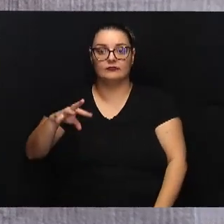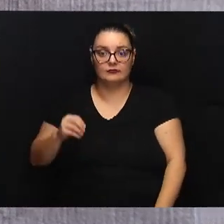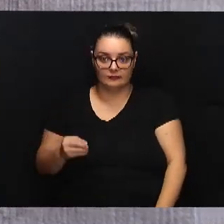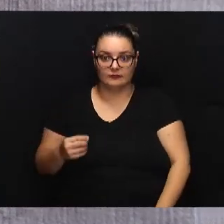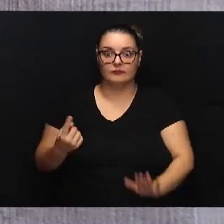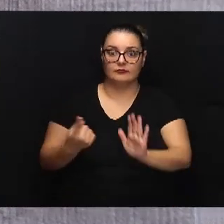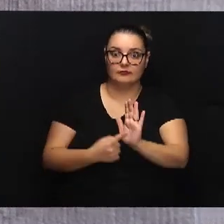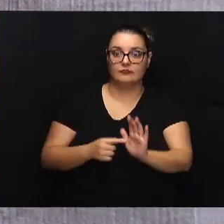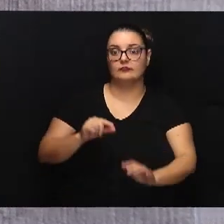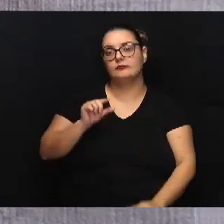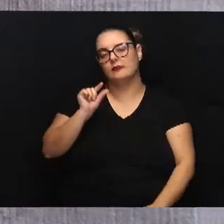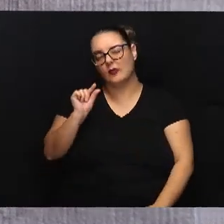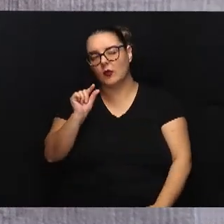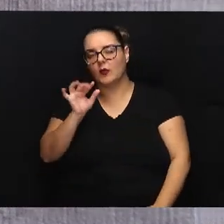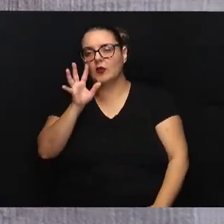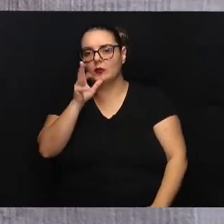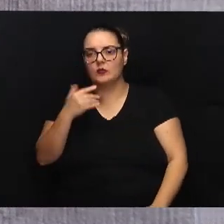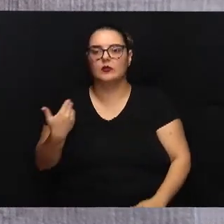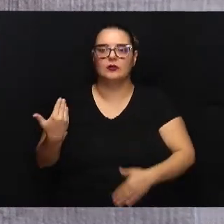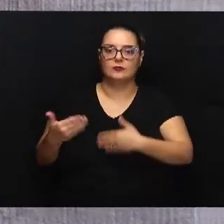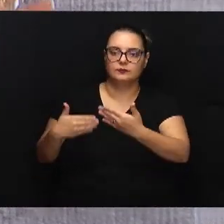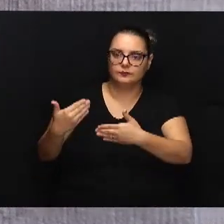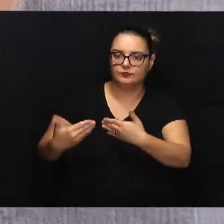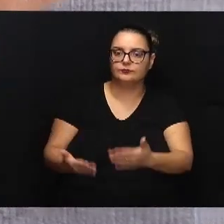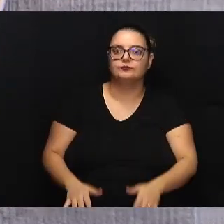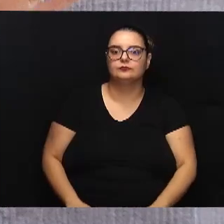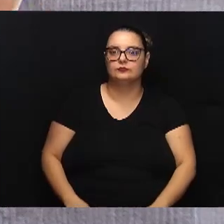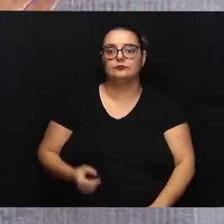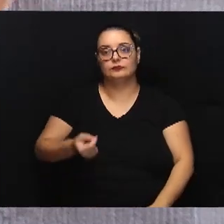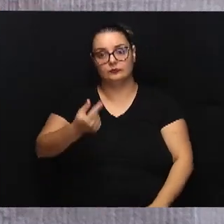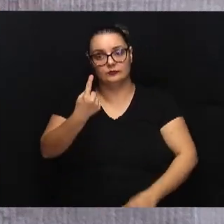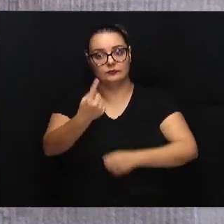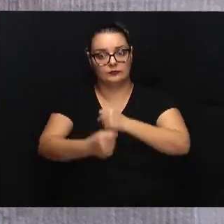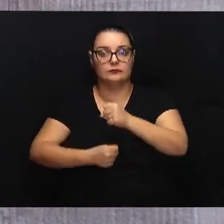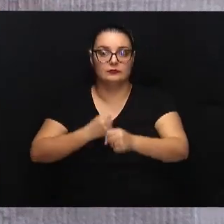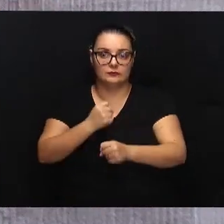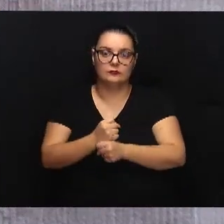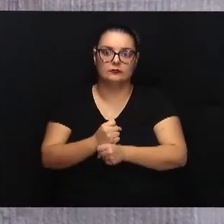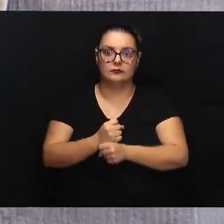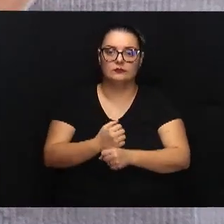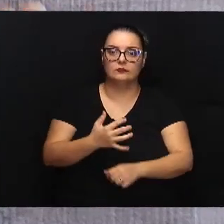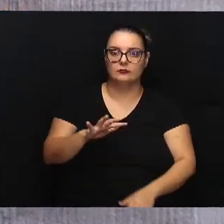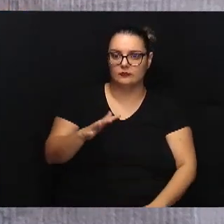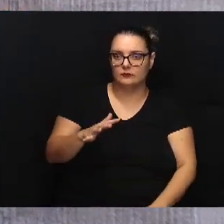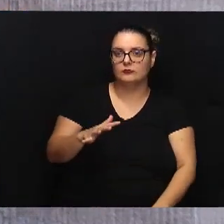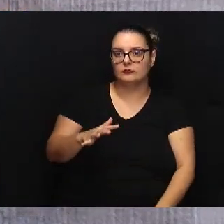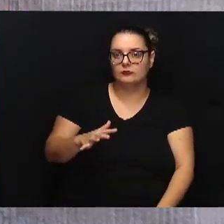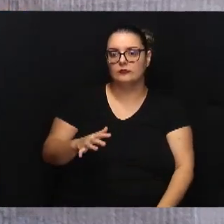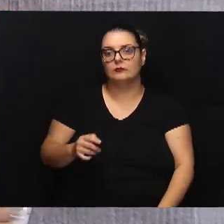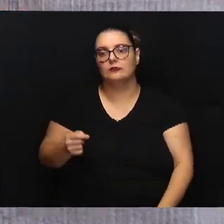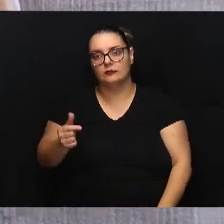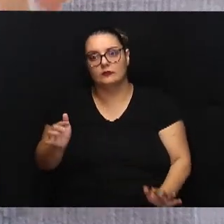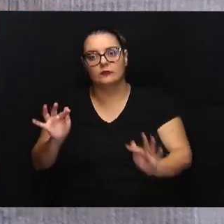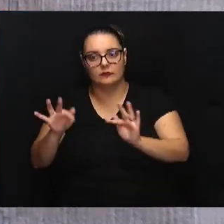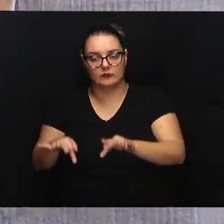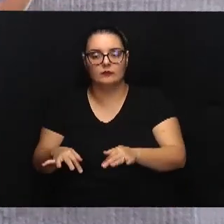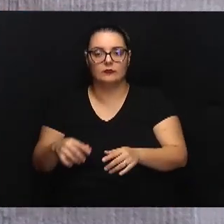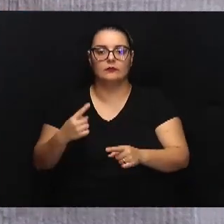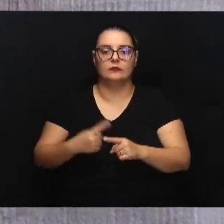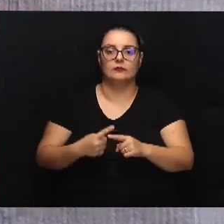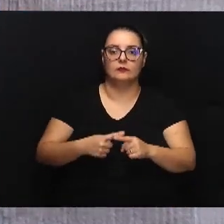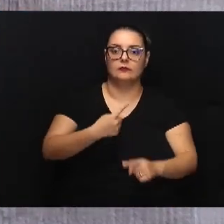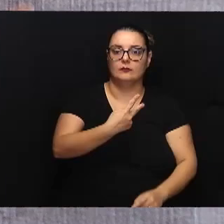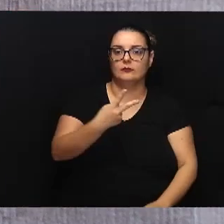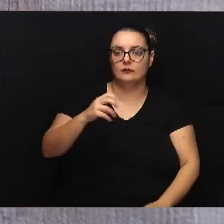né? Vai aí praticamente quase 1 ano, deve estar em meados agora de sair, porque fica 120 dias publicado em